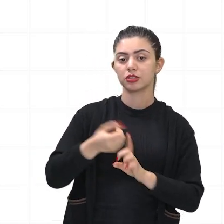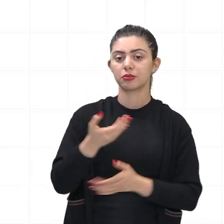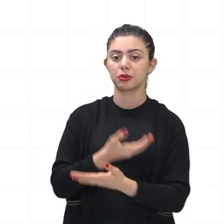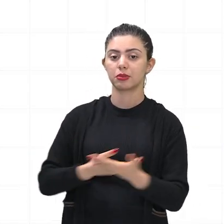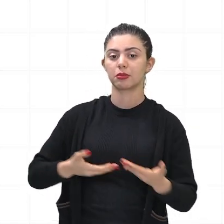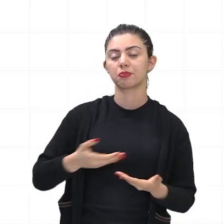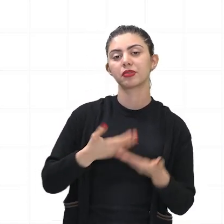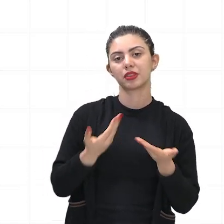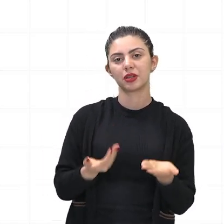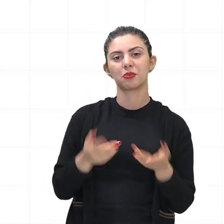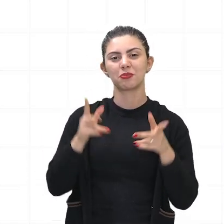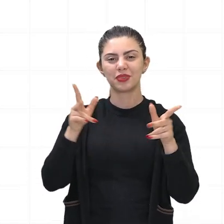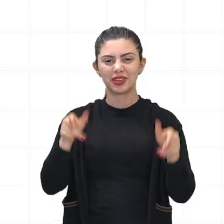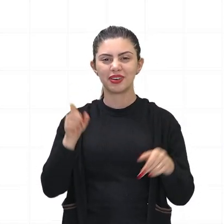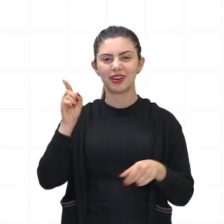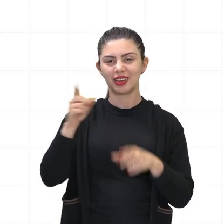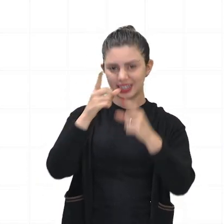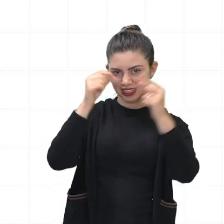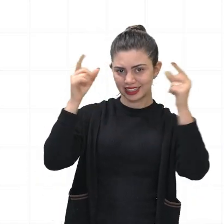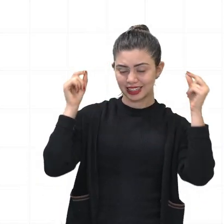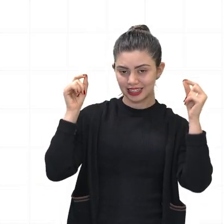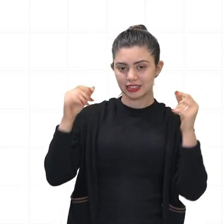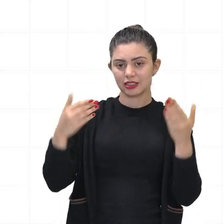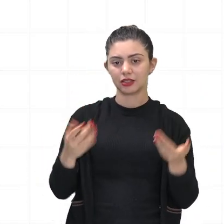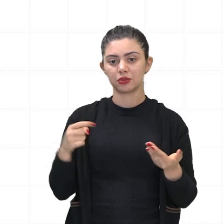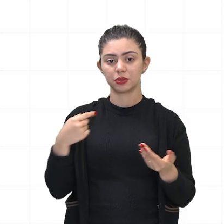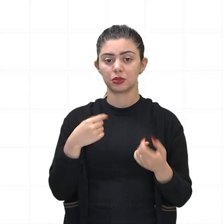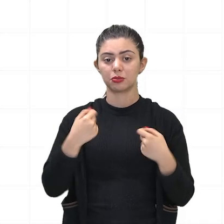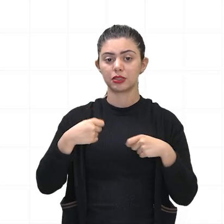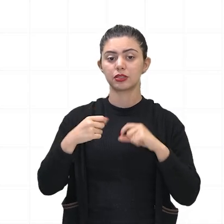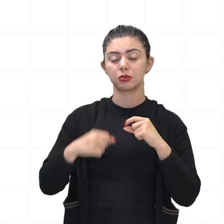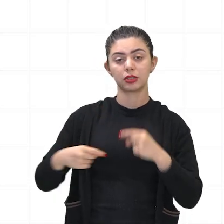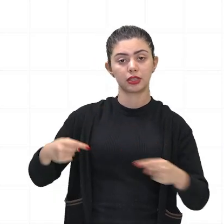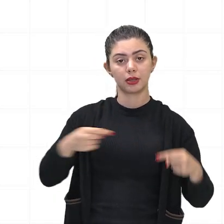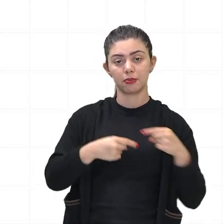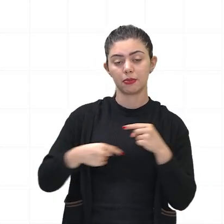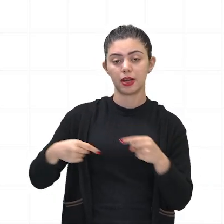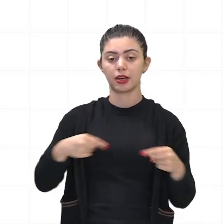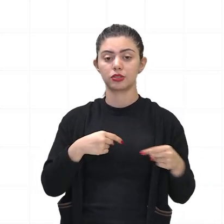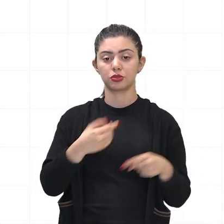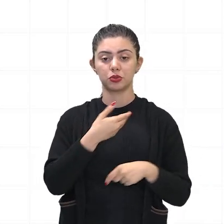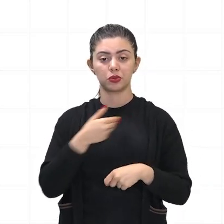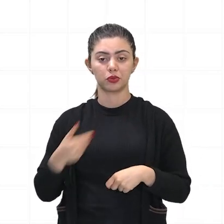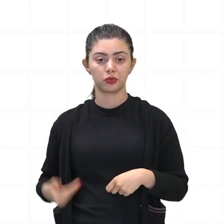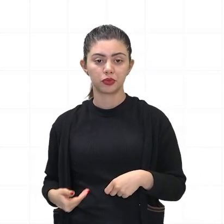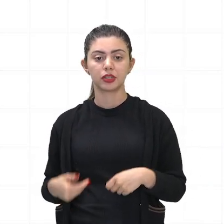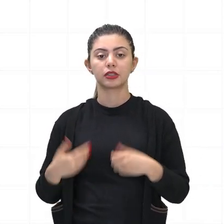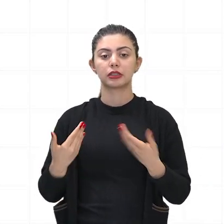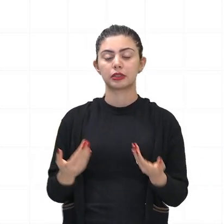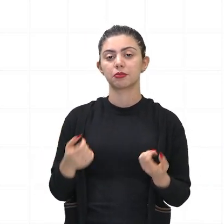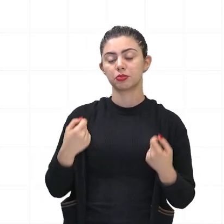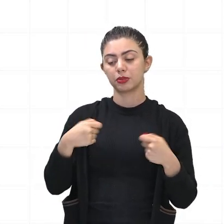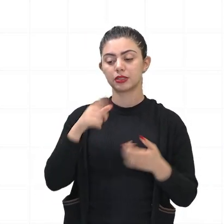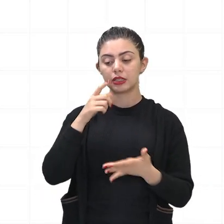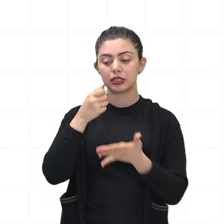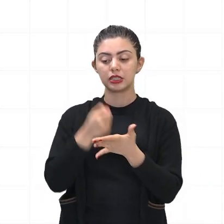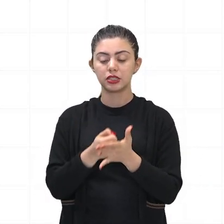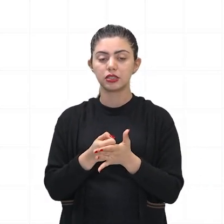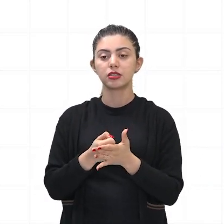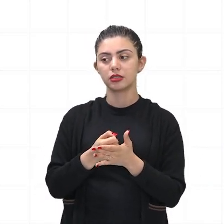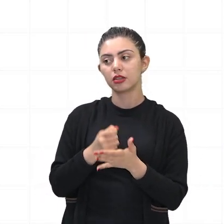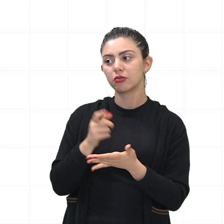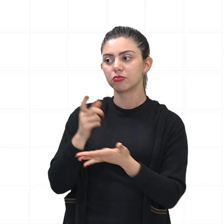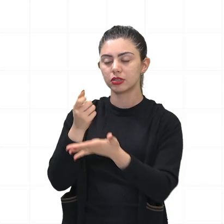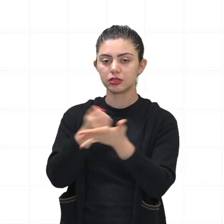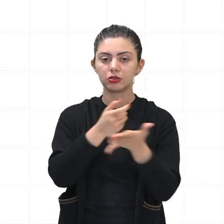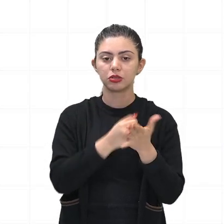gregos faziam na ágora, isso significa se envolver em debates públicos, tomar decisões em conjunto e respeitar os